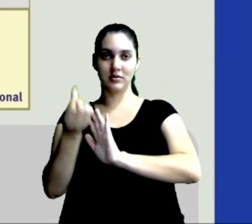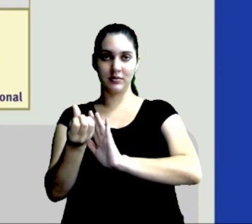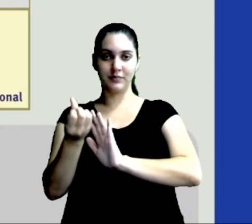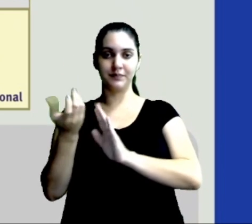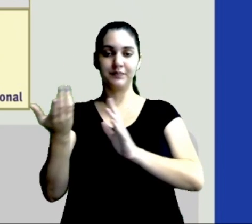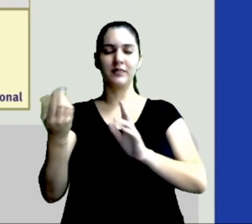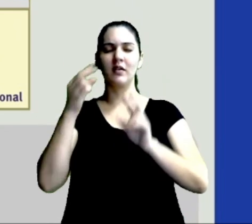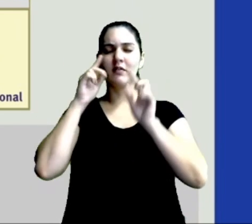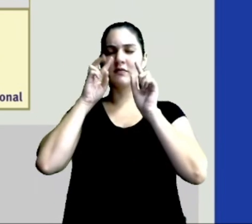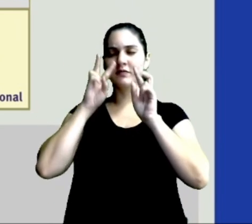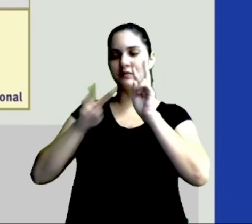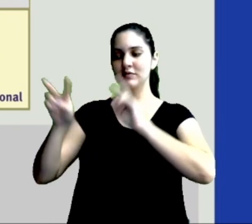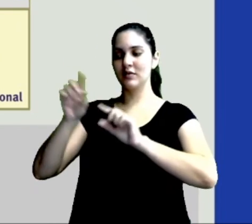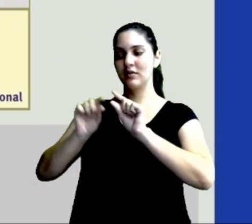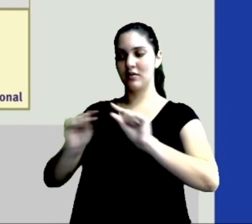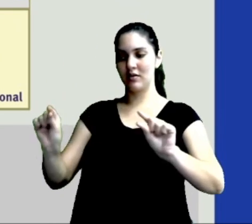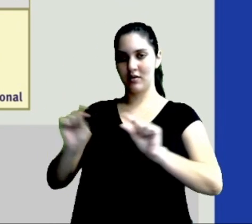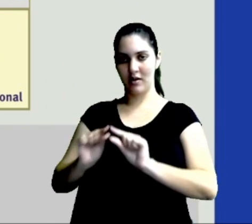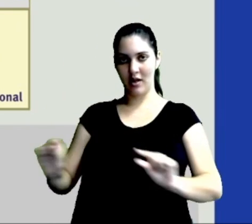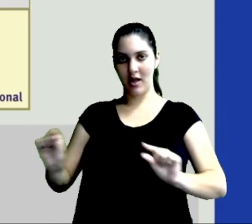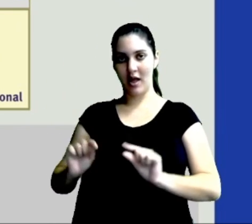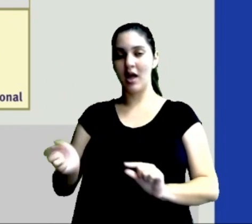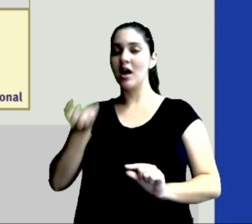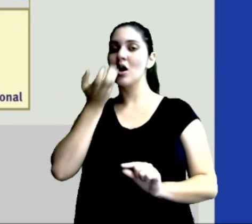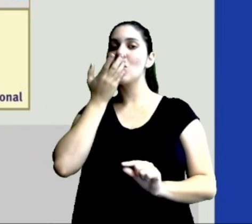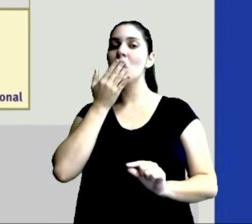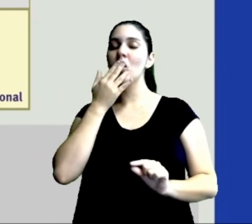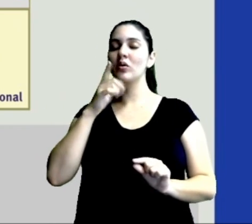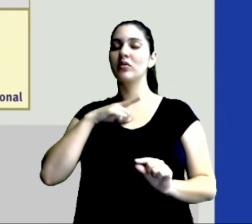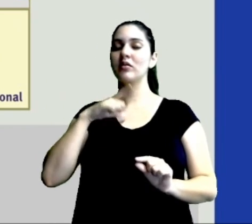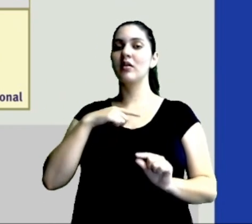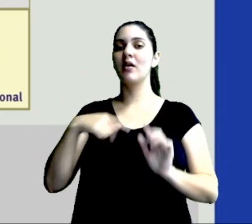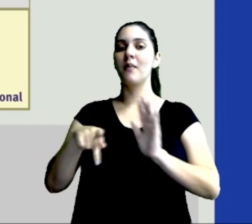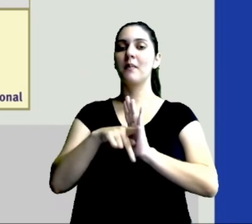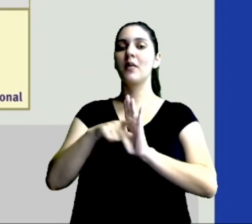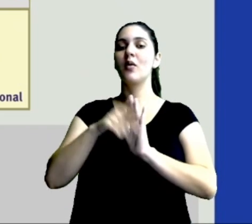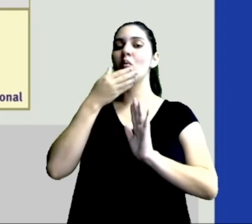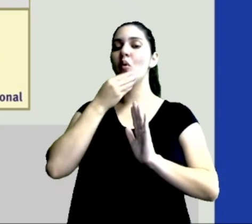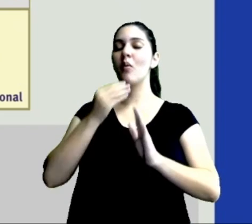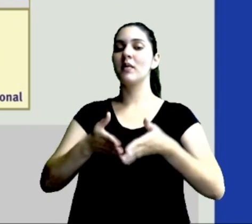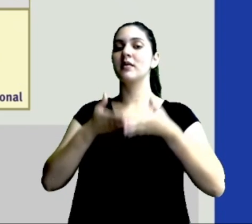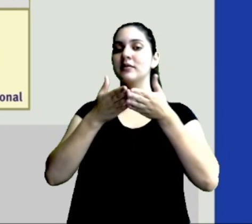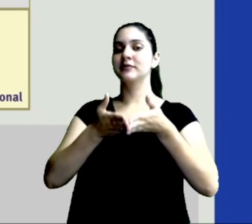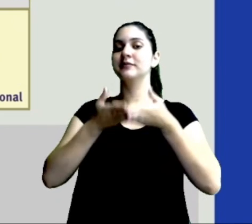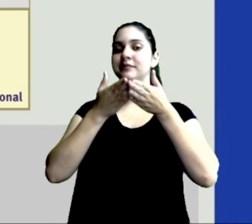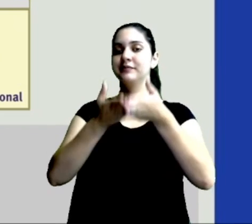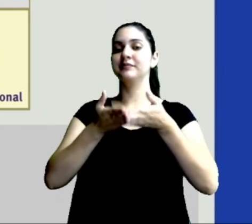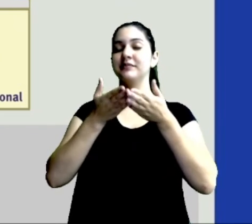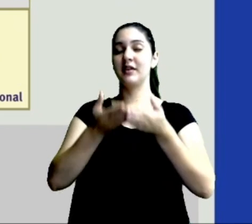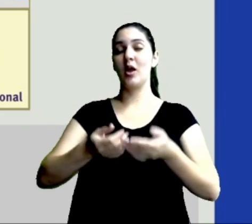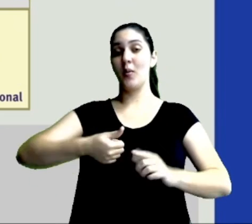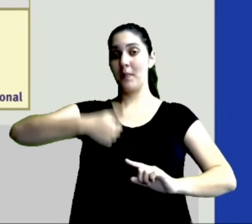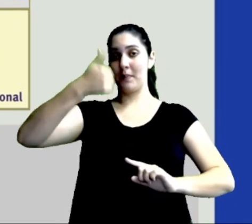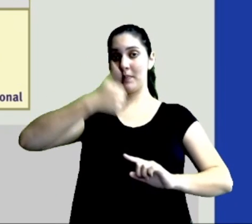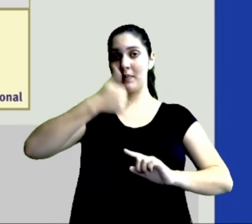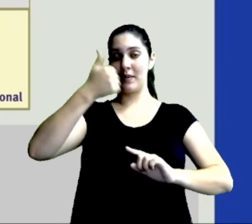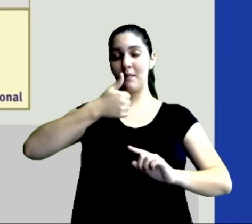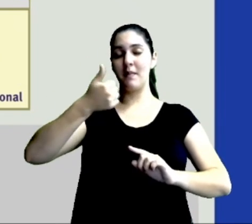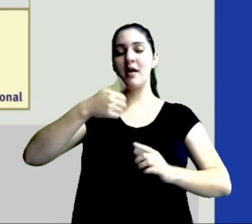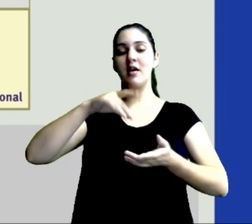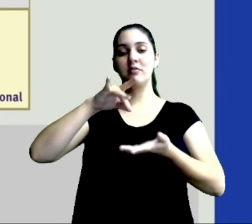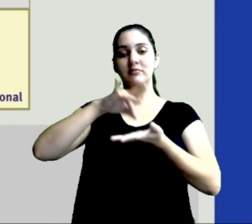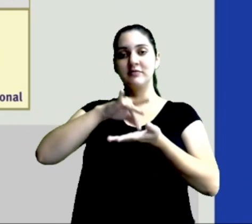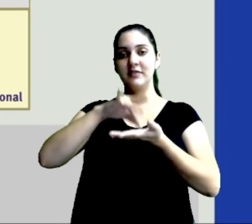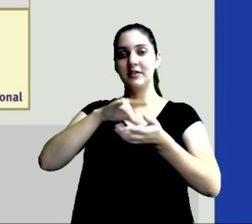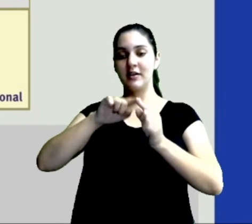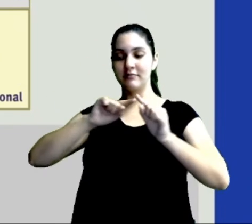ali embaixo, cada cor representa um navegador. E o navegador primeiro a dar realmente uma volta ao mundo